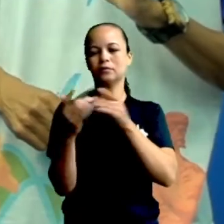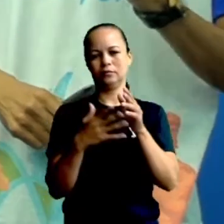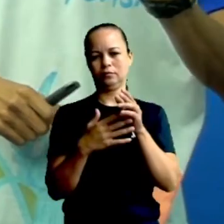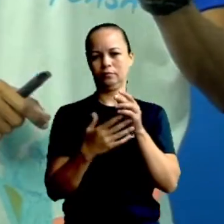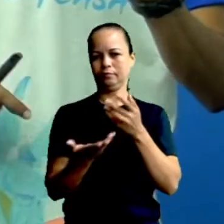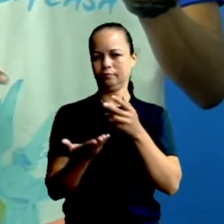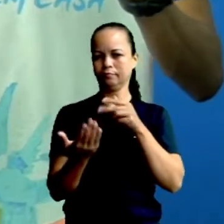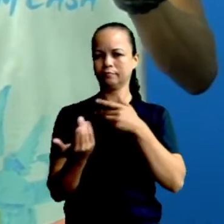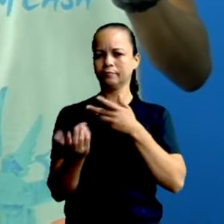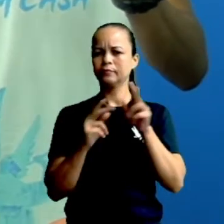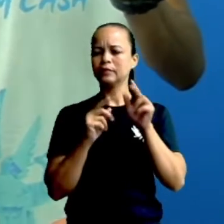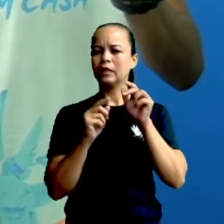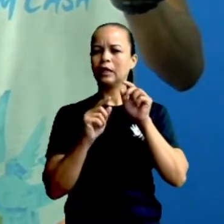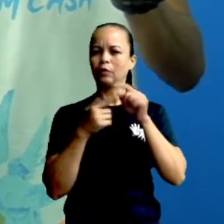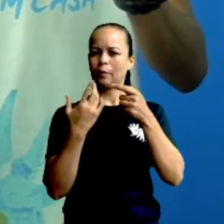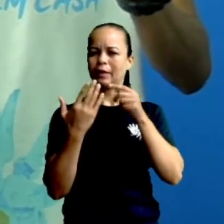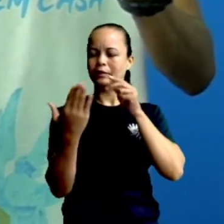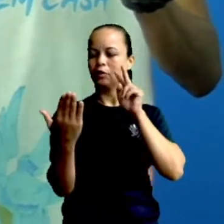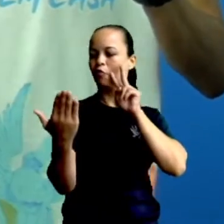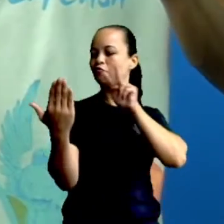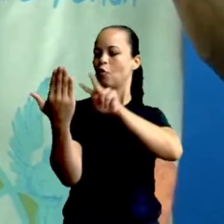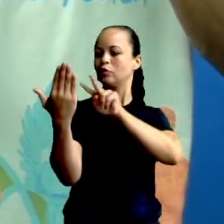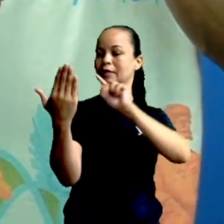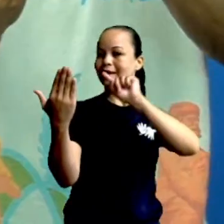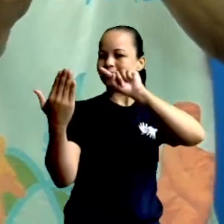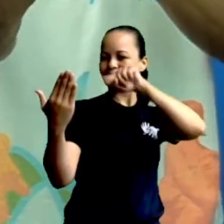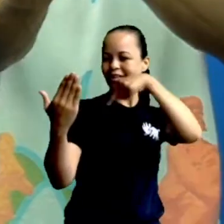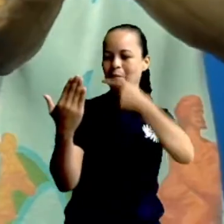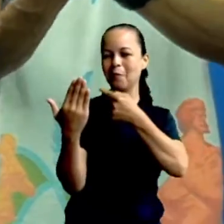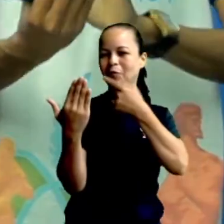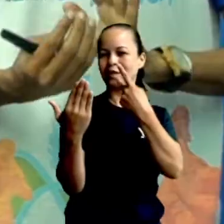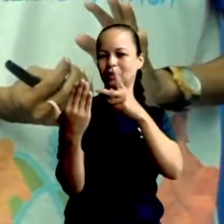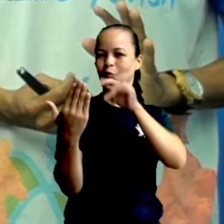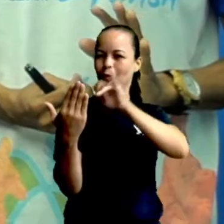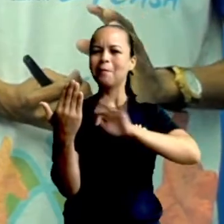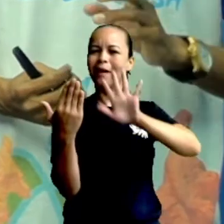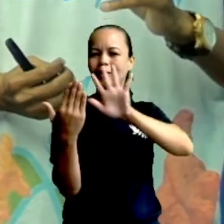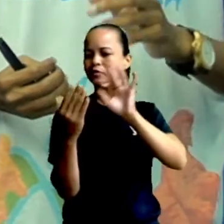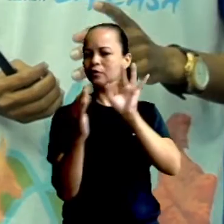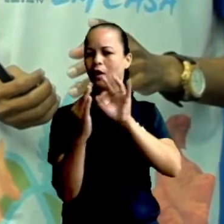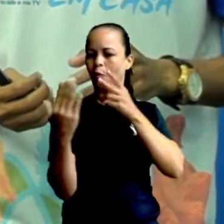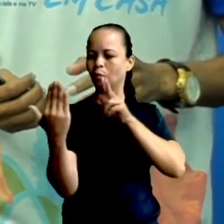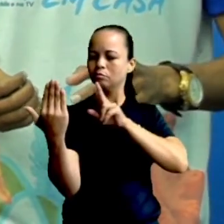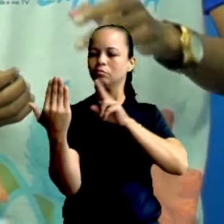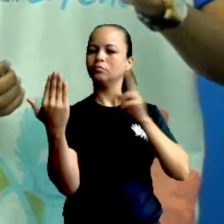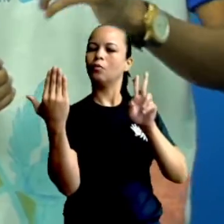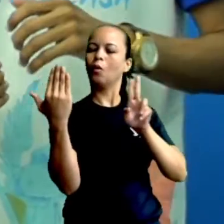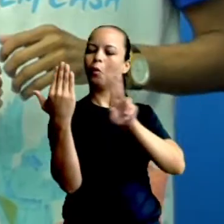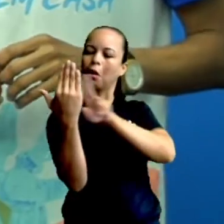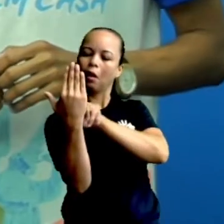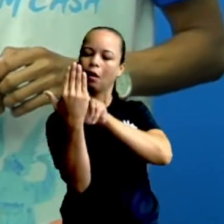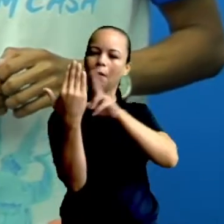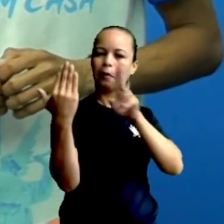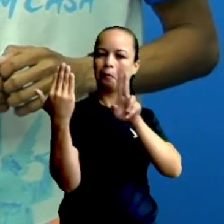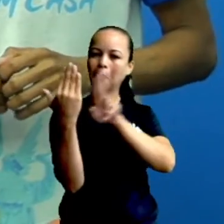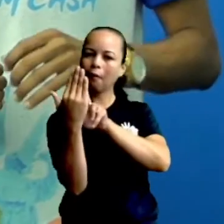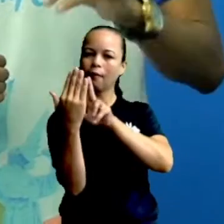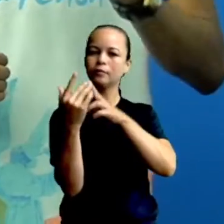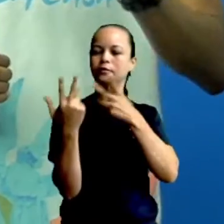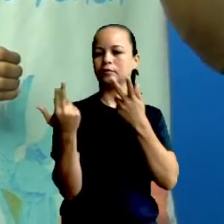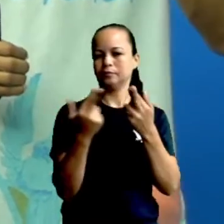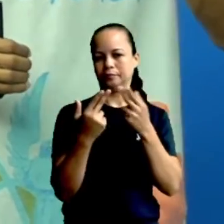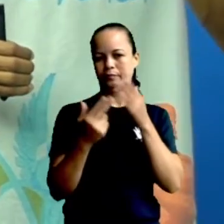assim, apareceu você e depois a sua imagem. Apareceu você, apareceu a sua imagem. Ok? Deu para entender direitinho